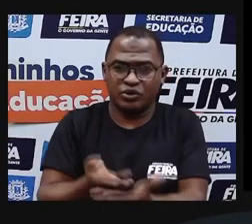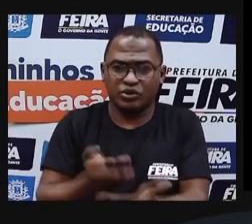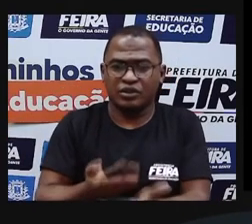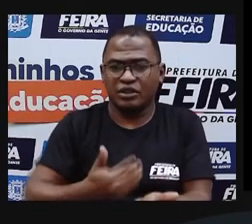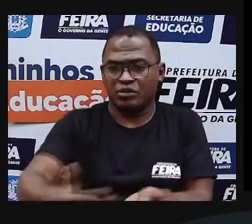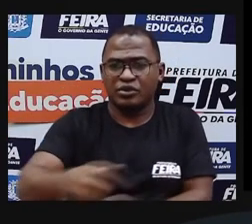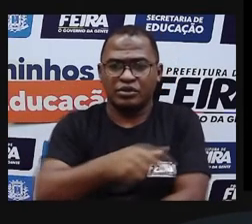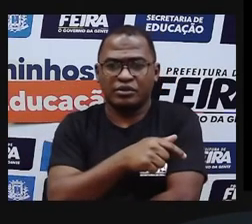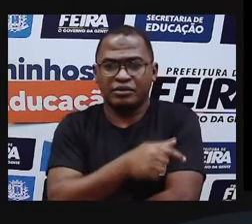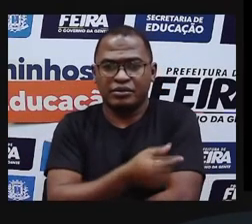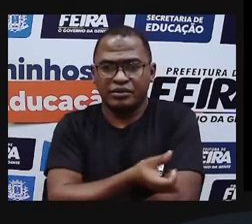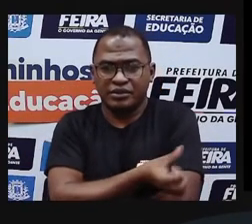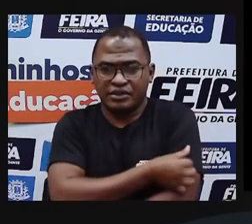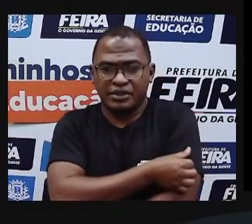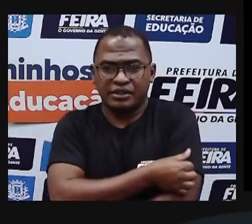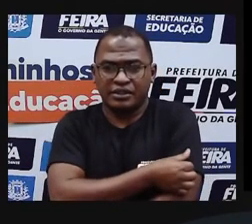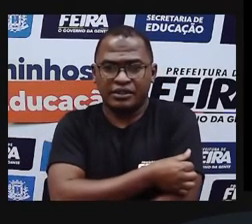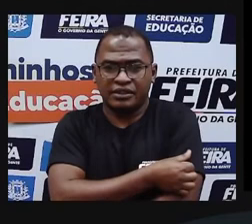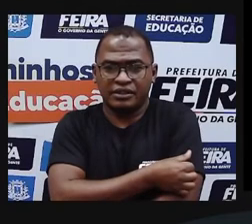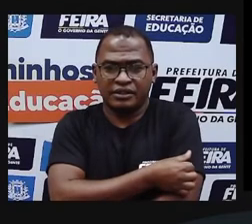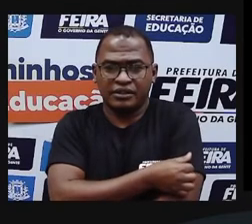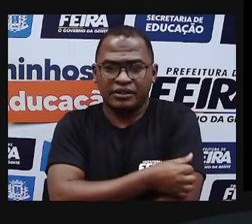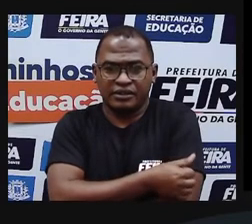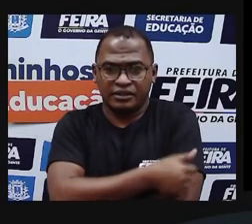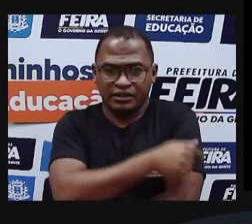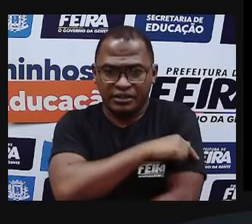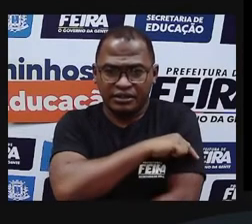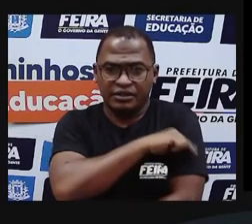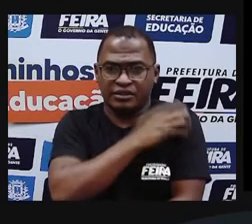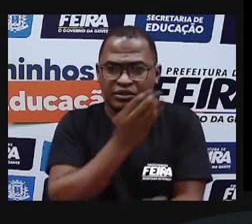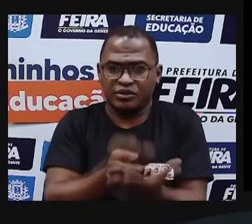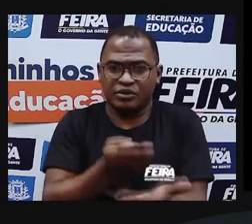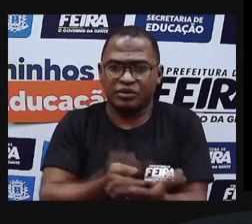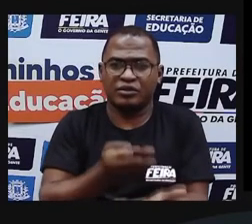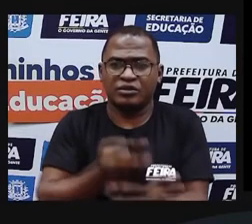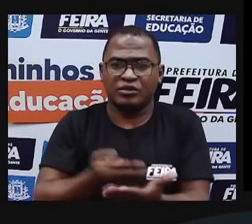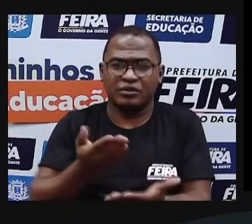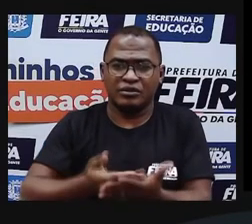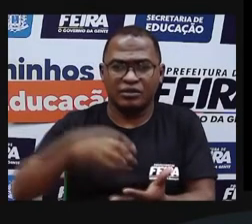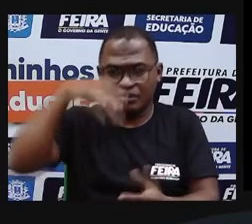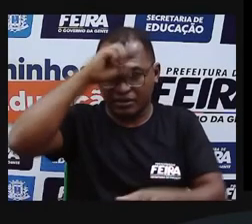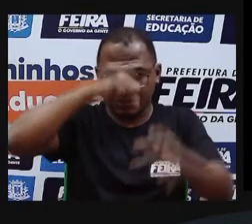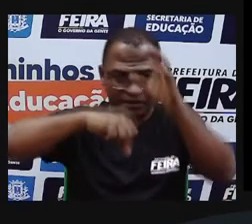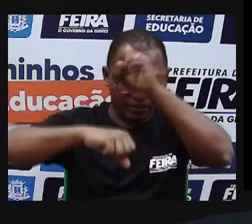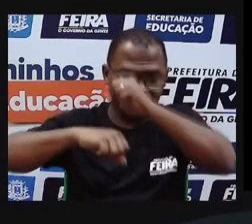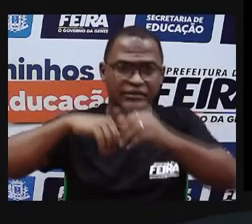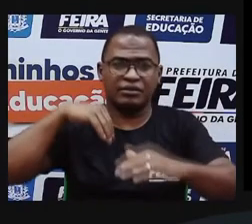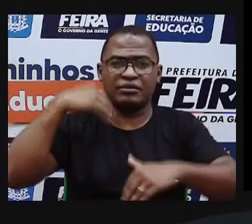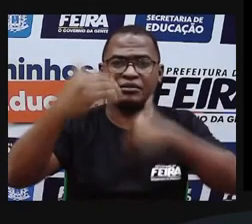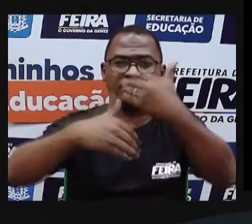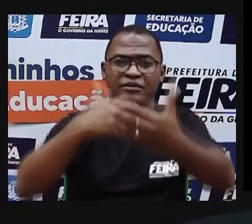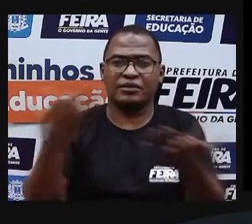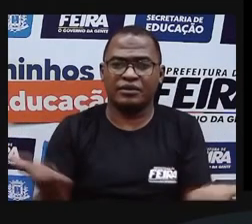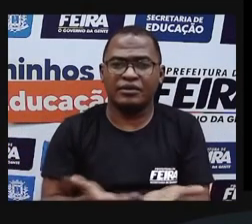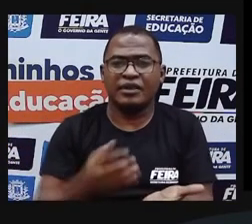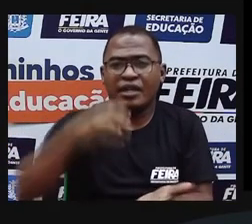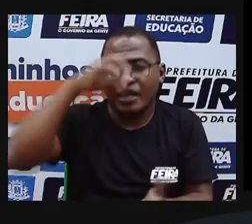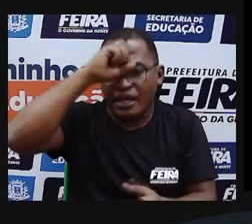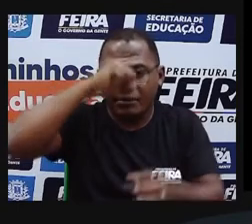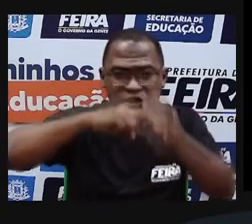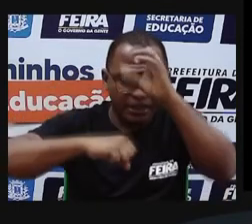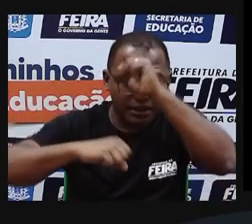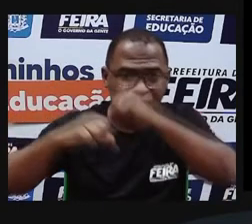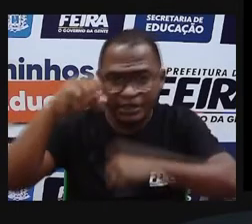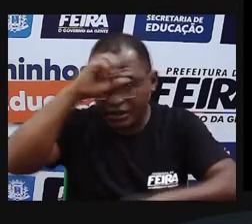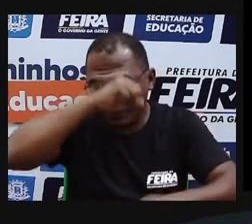ensino fundamental. Apesar de pouco tempo na escola, Carolina logo desenvolveu o gosto pela leitura e pela